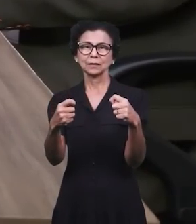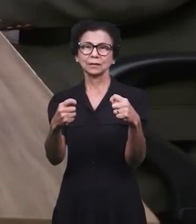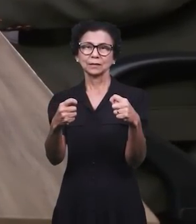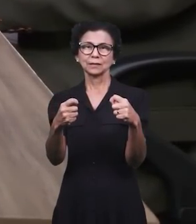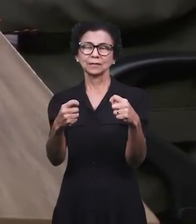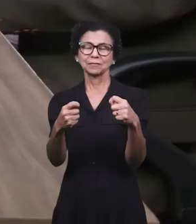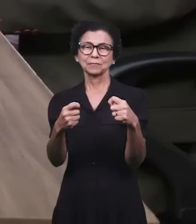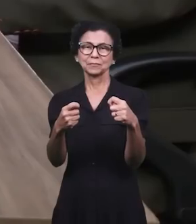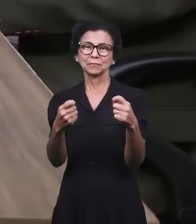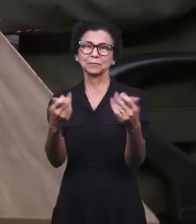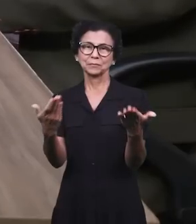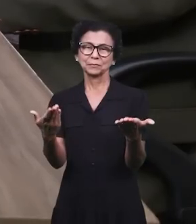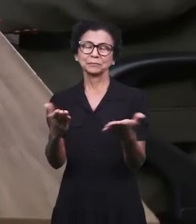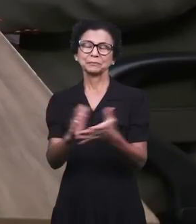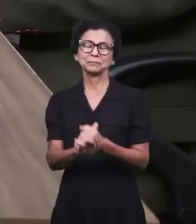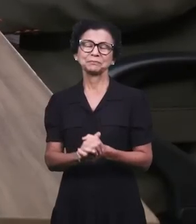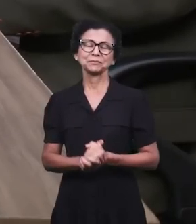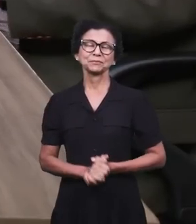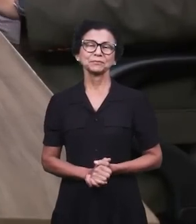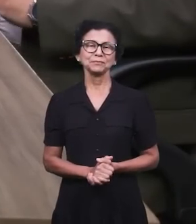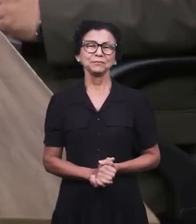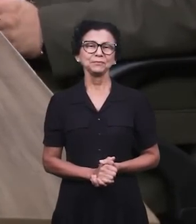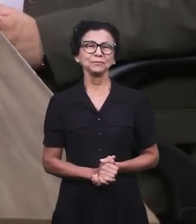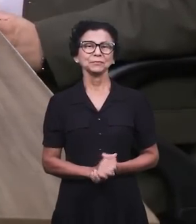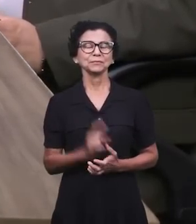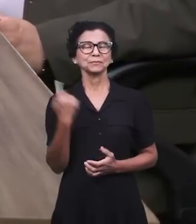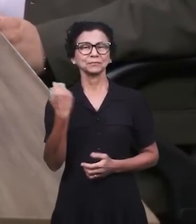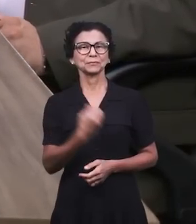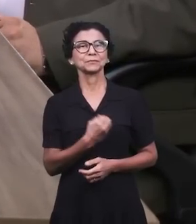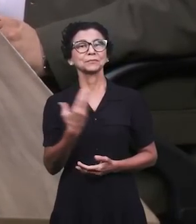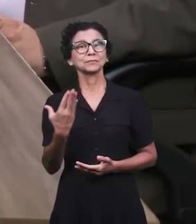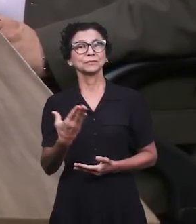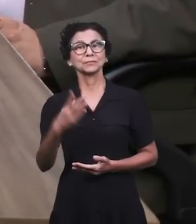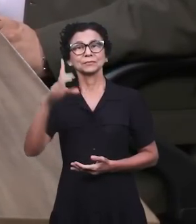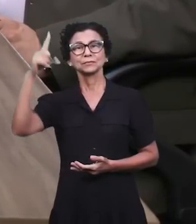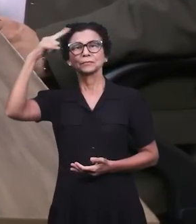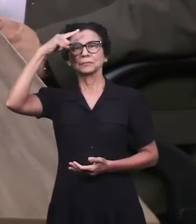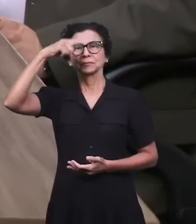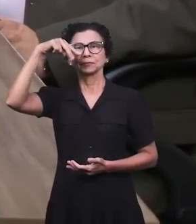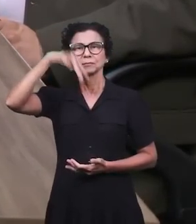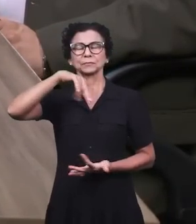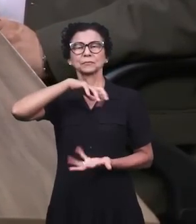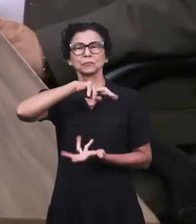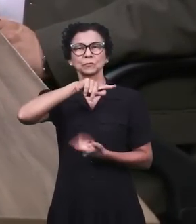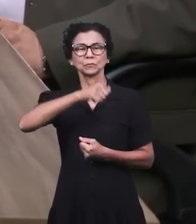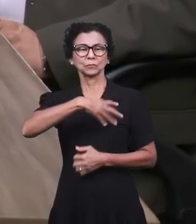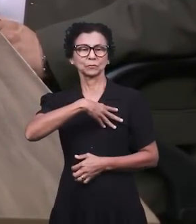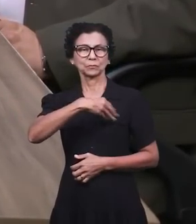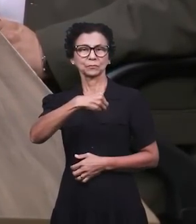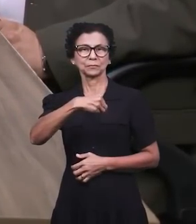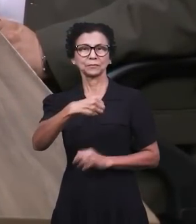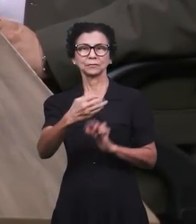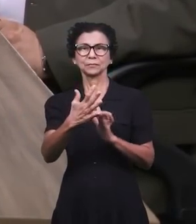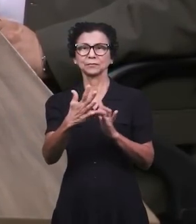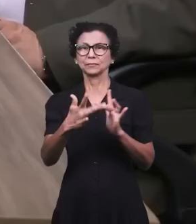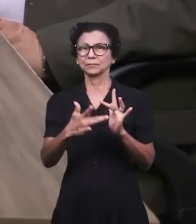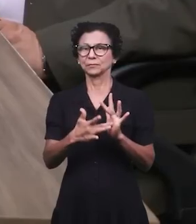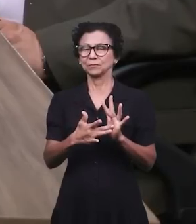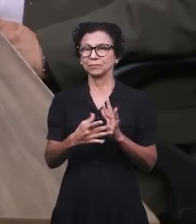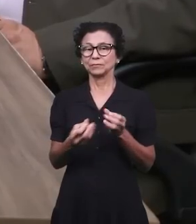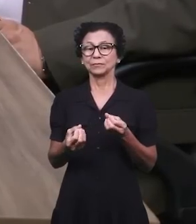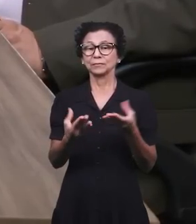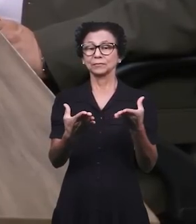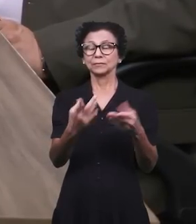nossa vida, né? Então ele envia o Filho, né? O Filho ele fornece todo o material, que é o sangue de